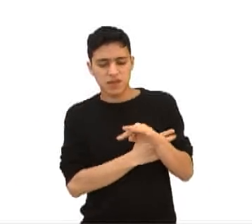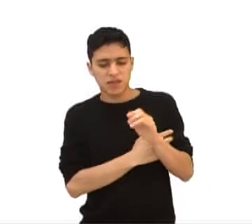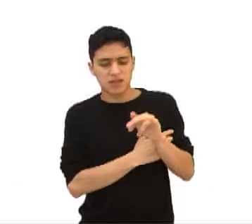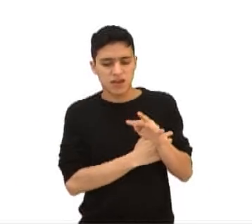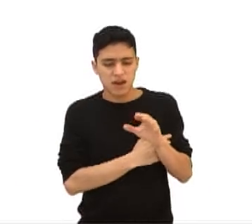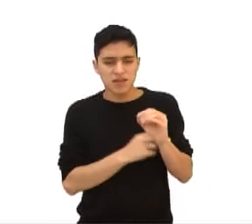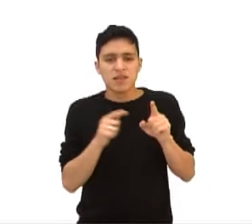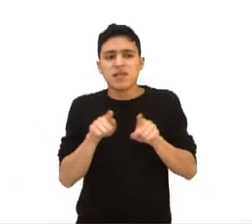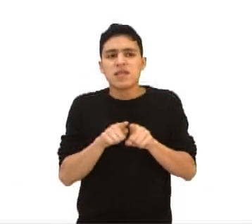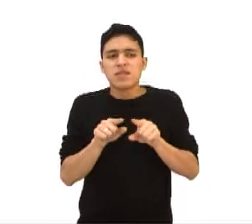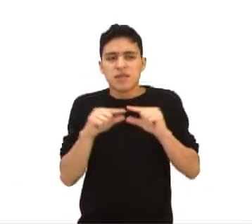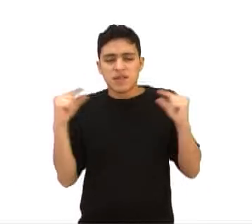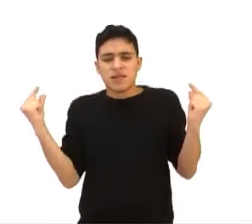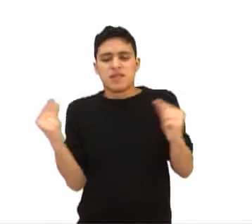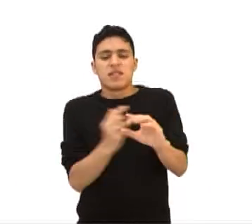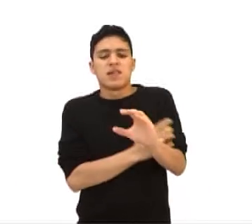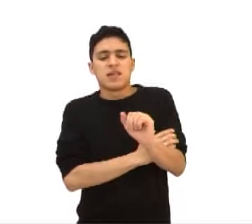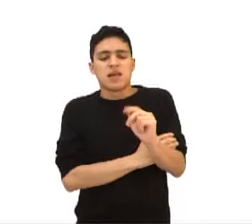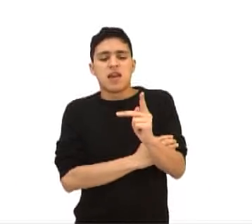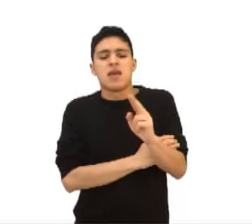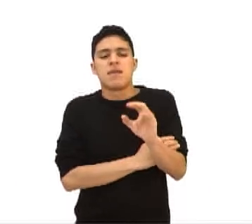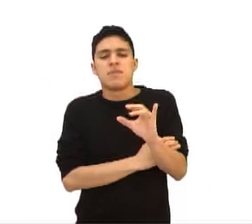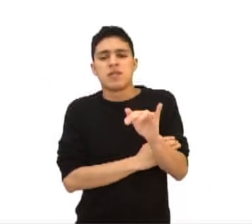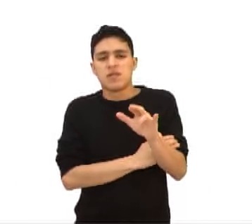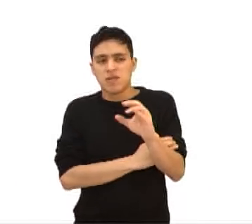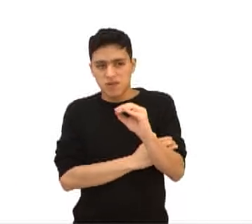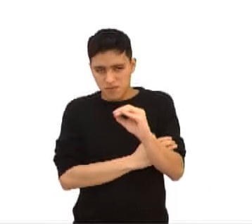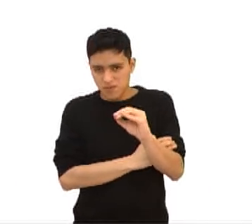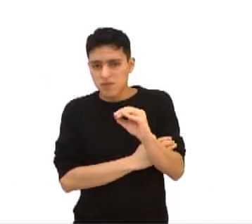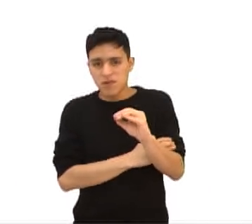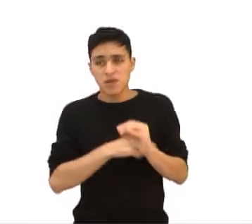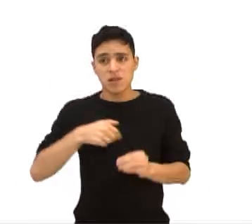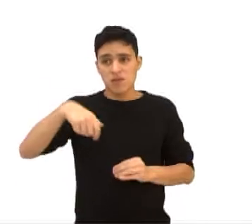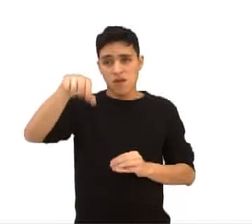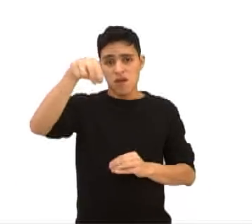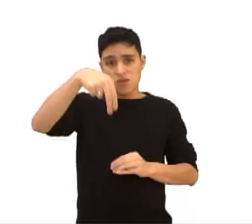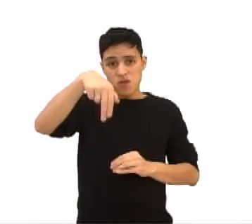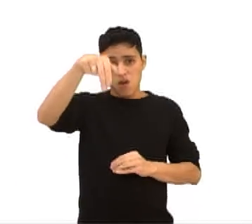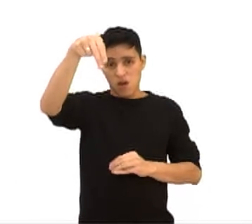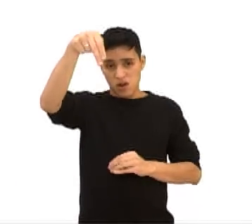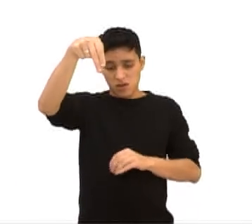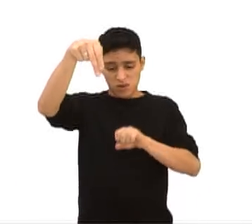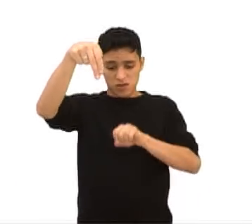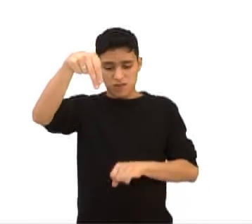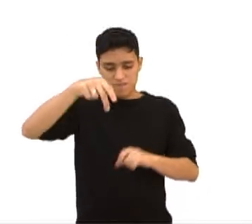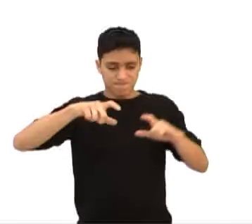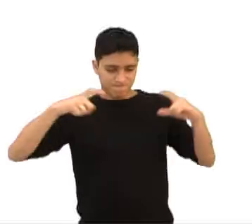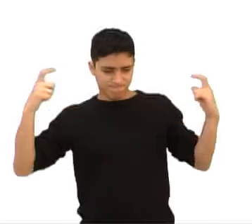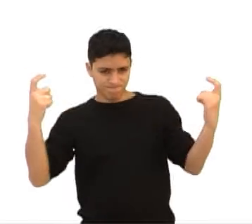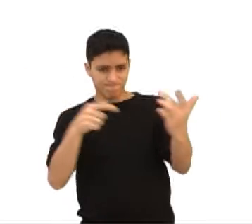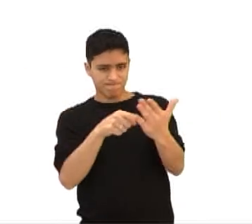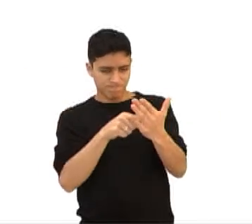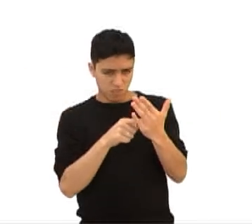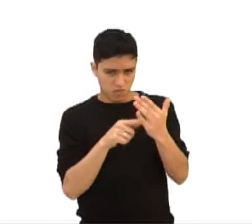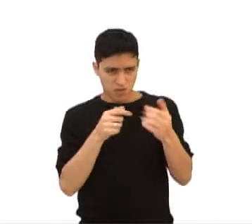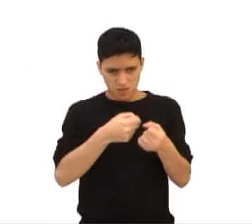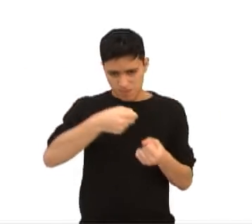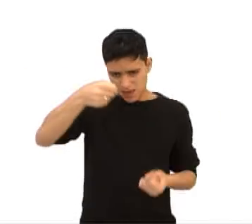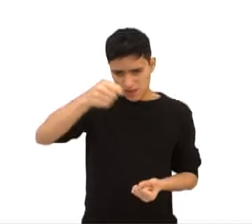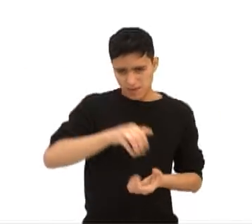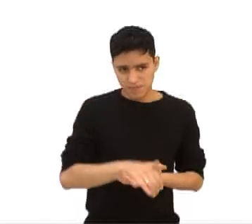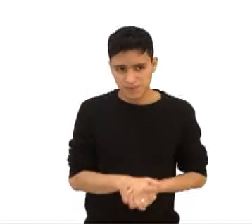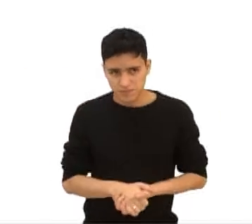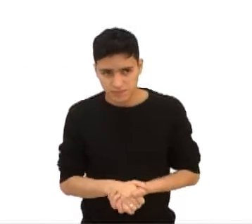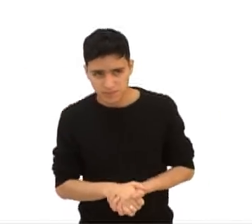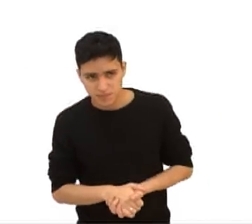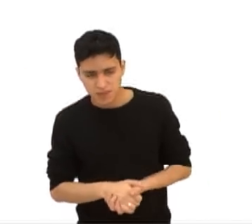o Trópico de Capricórnio, na porção sul do nosso planeta. Então esse mapa aqui traz destacado, justamente nesse